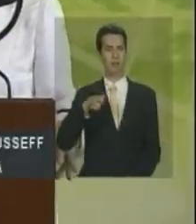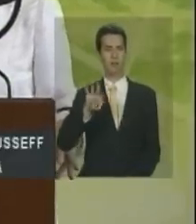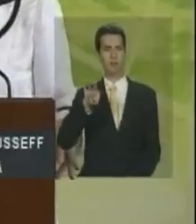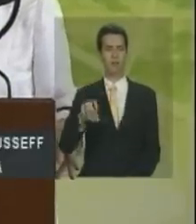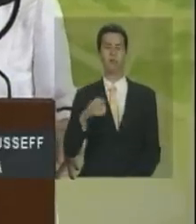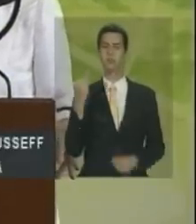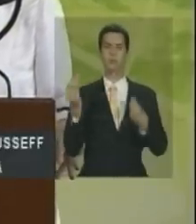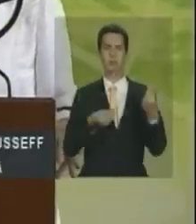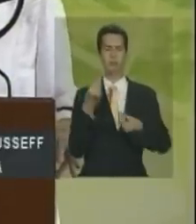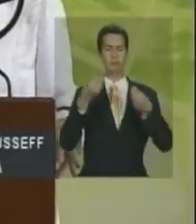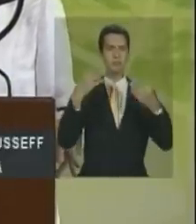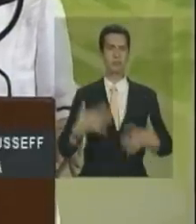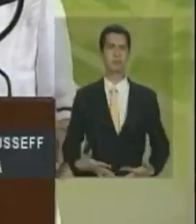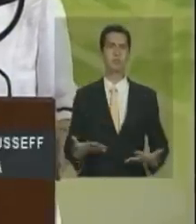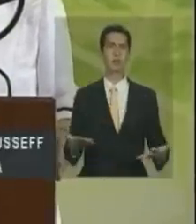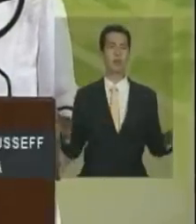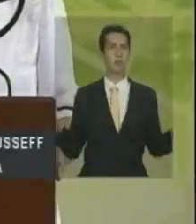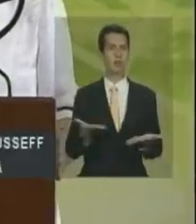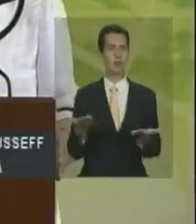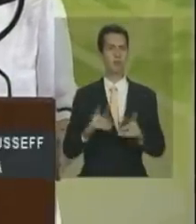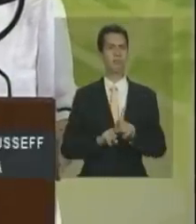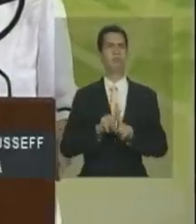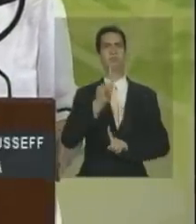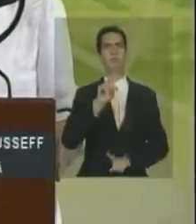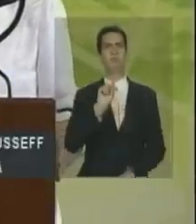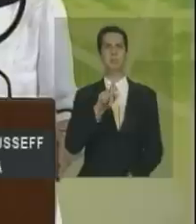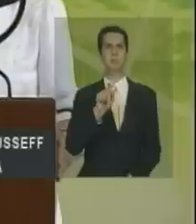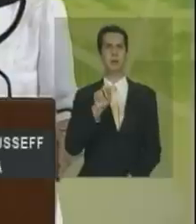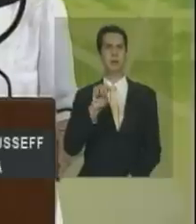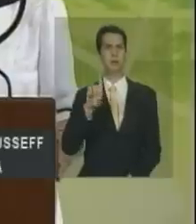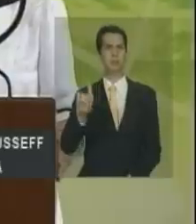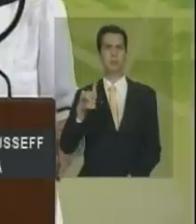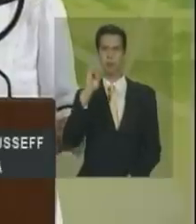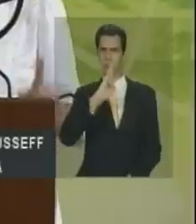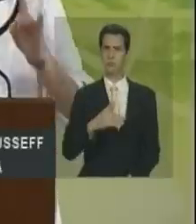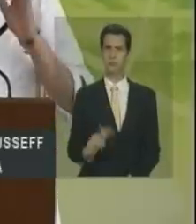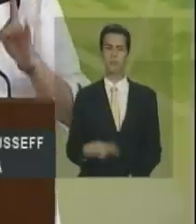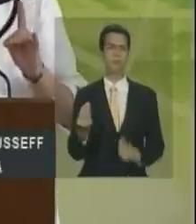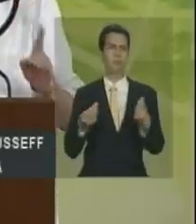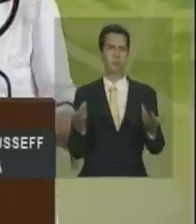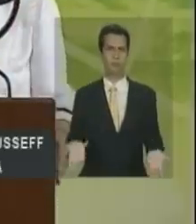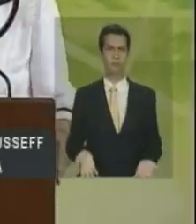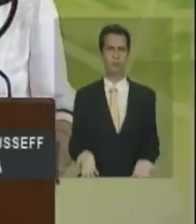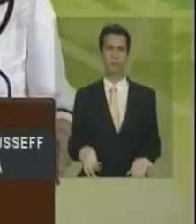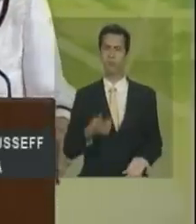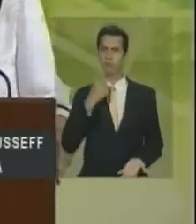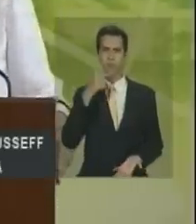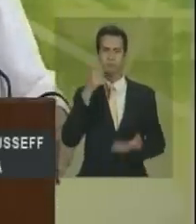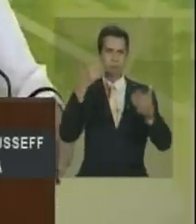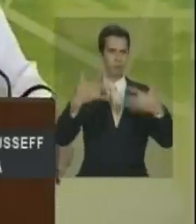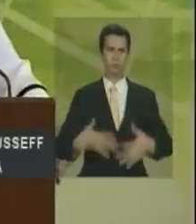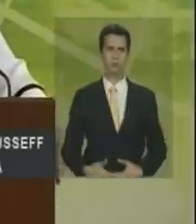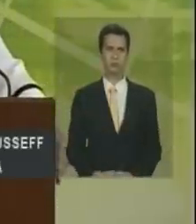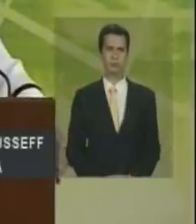difícil explicação os níveis de spread no Brasil. De difícil explicação.